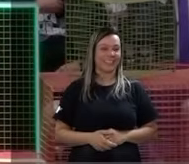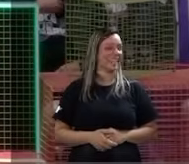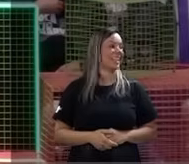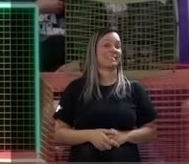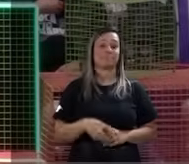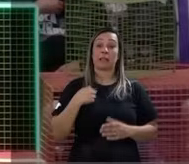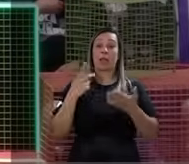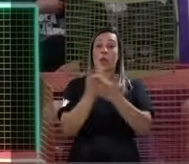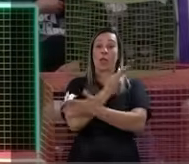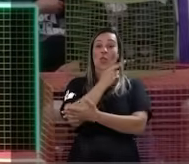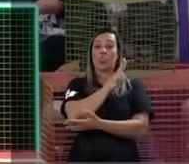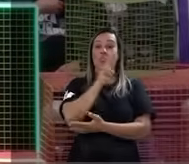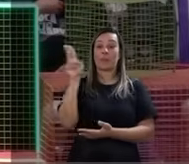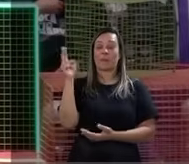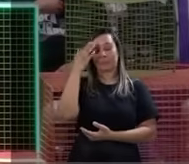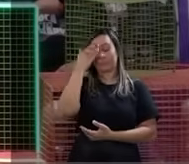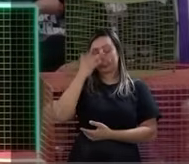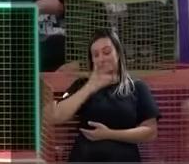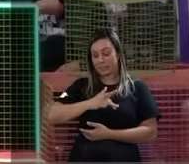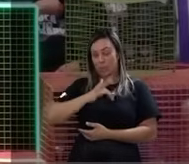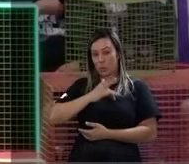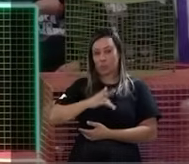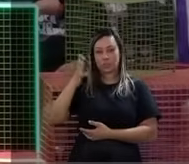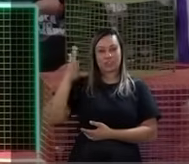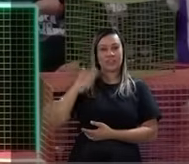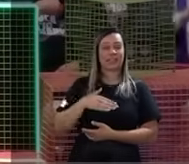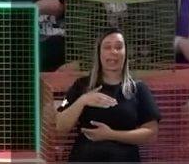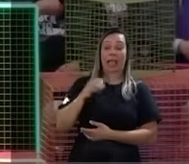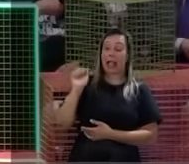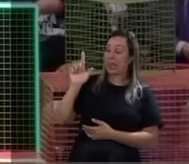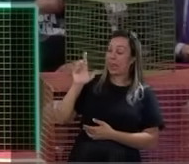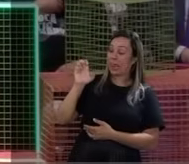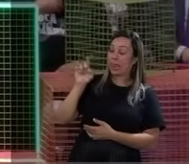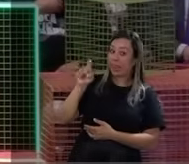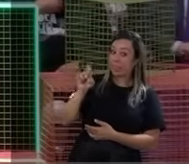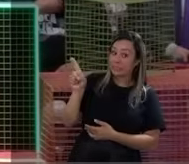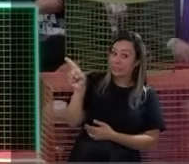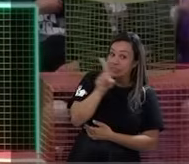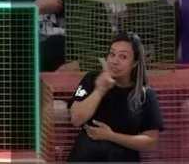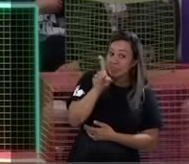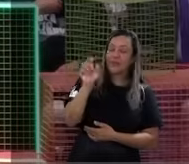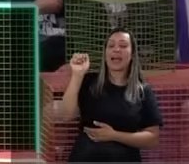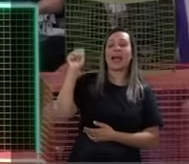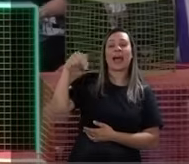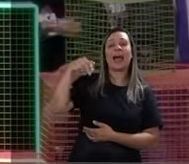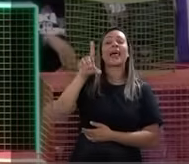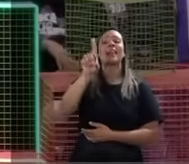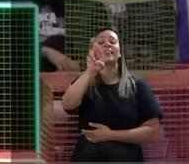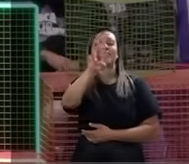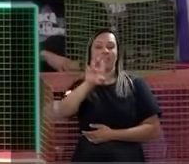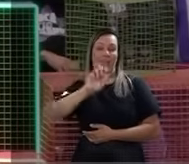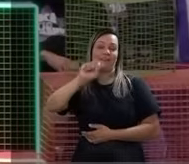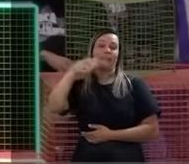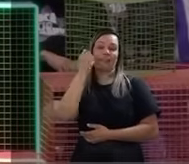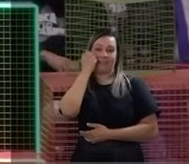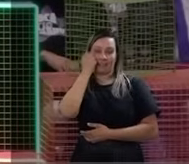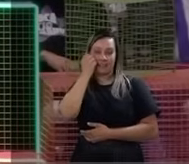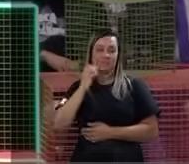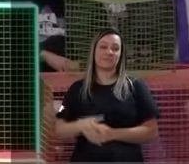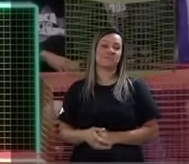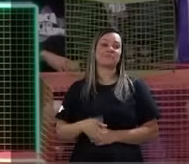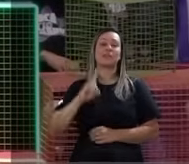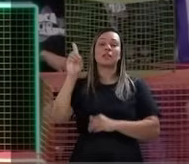André, ó, a poder no sangue, pecado, Senhor me cobre. Mas que o Senhor continue prosperando